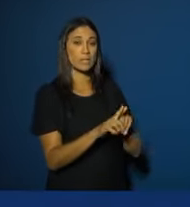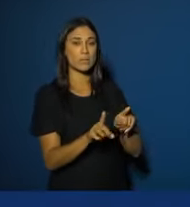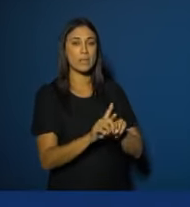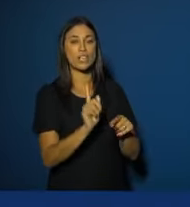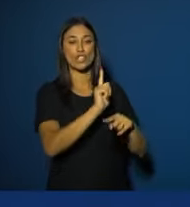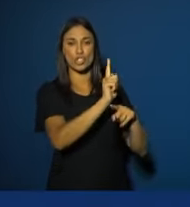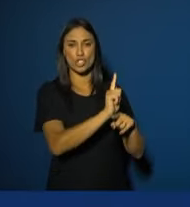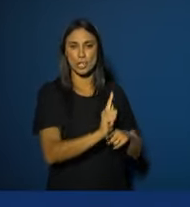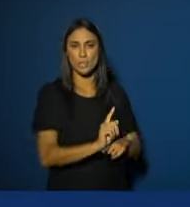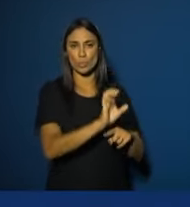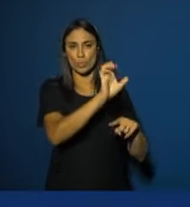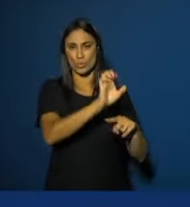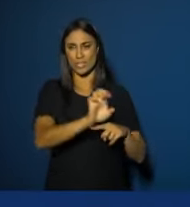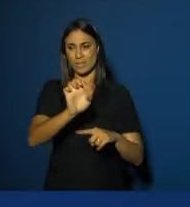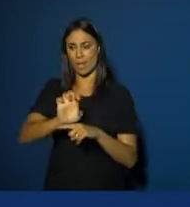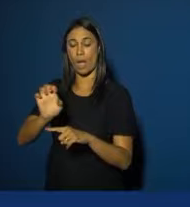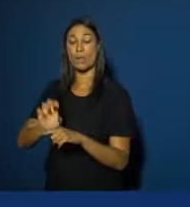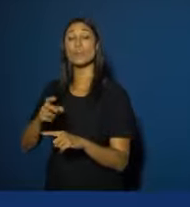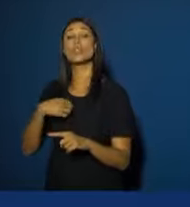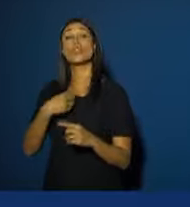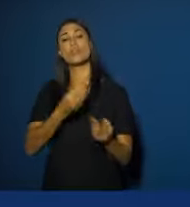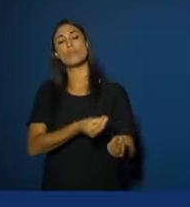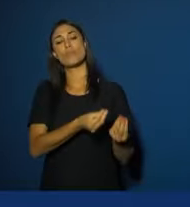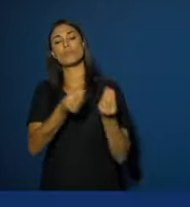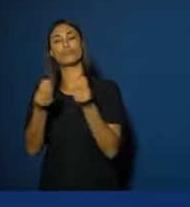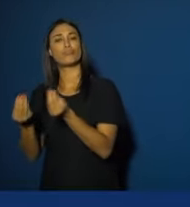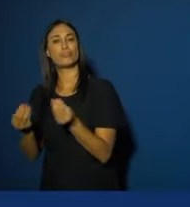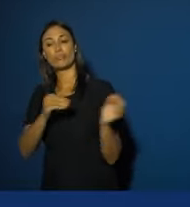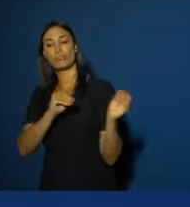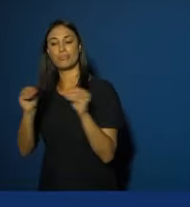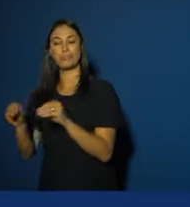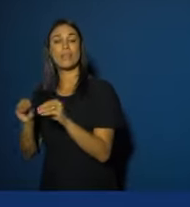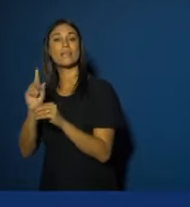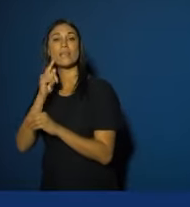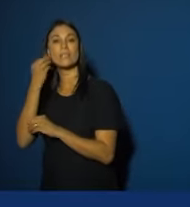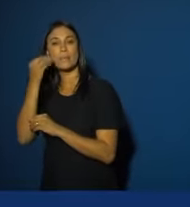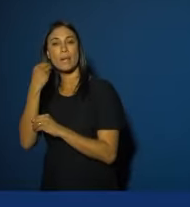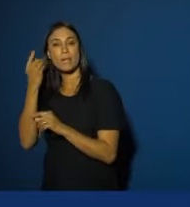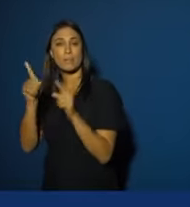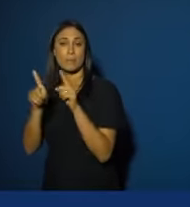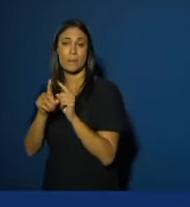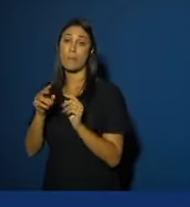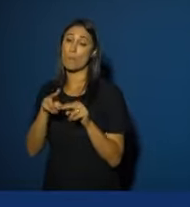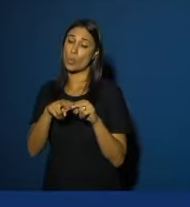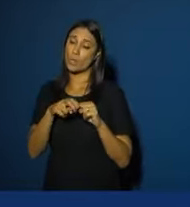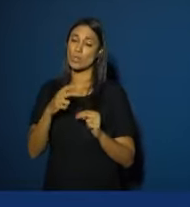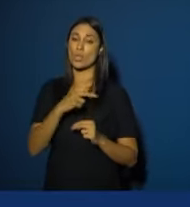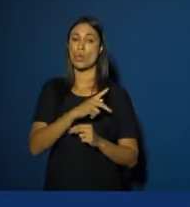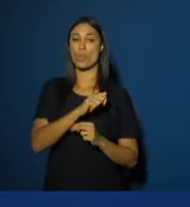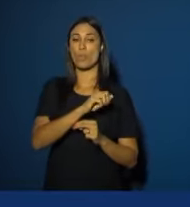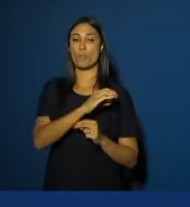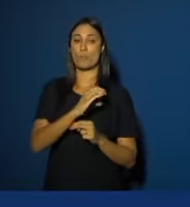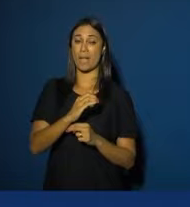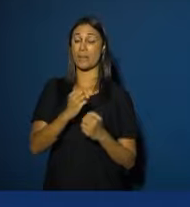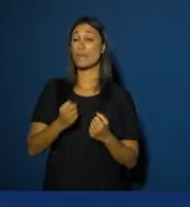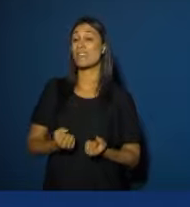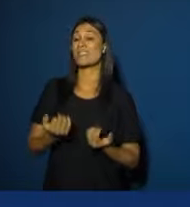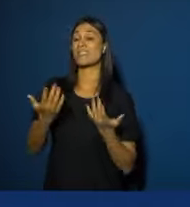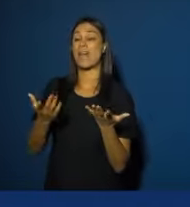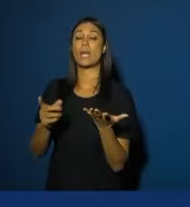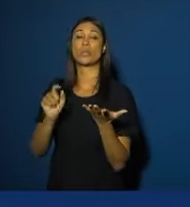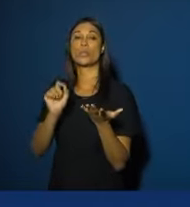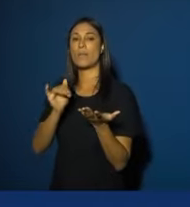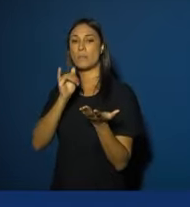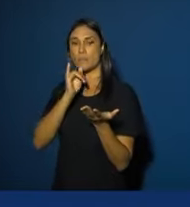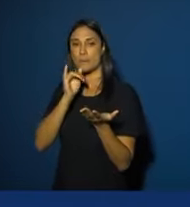de gestão nos seus estados, e nós estamos trazendo essa experiência. E, portanto, o PAC foi concebido não só sob